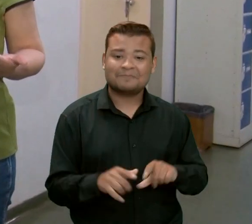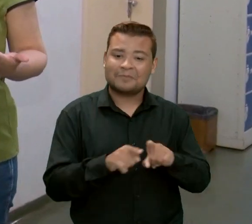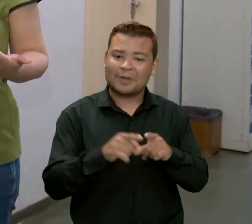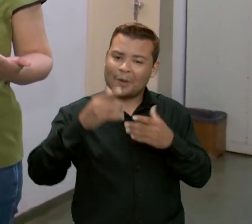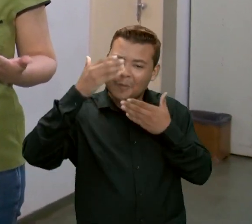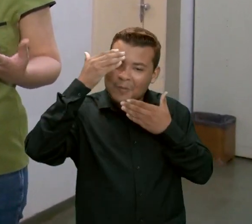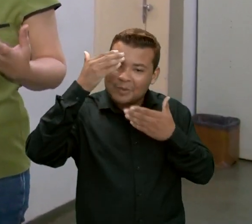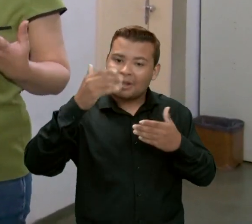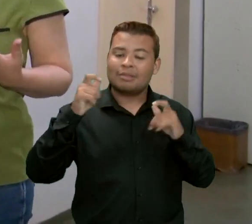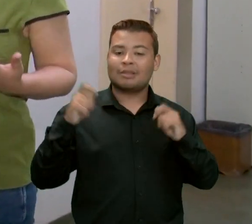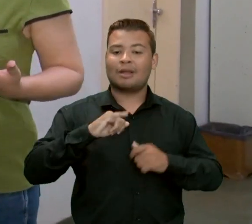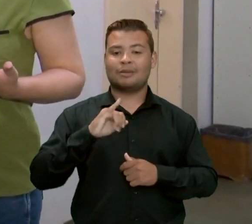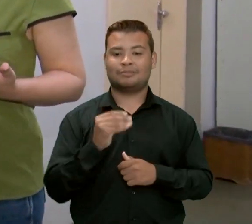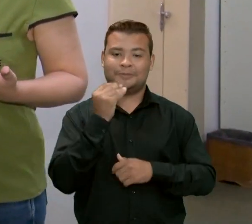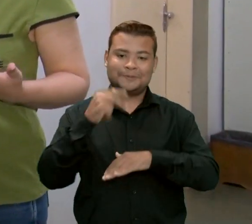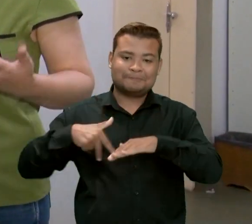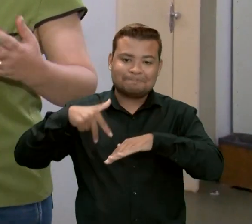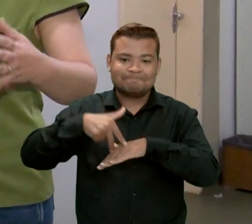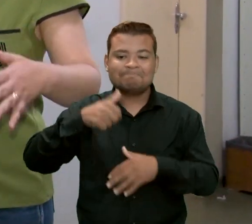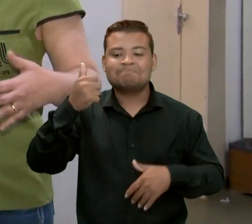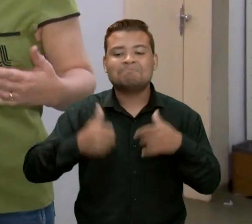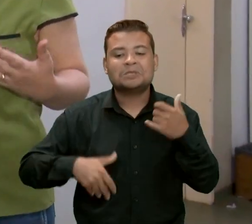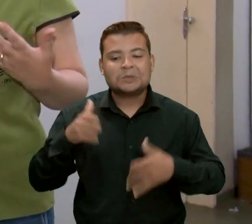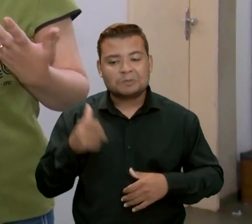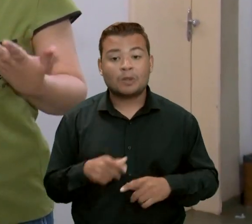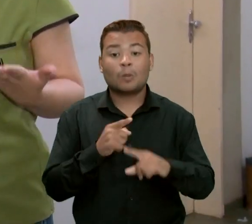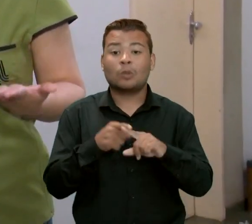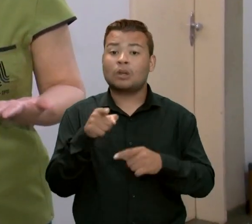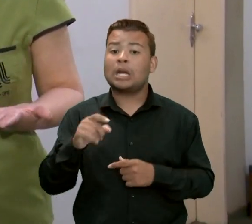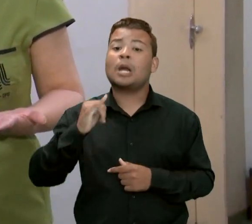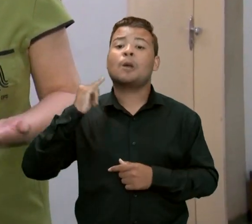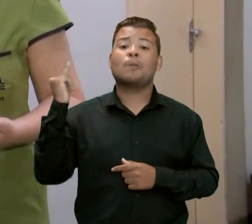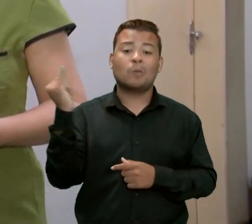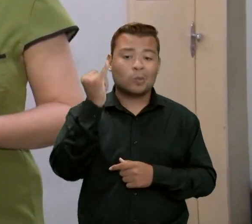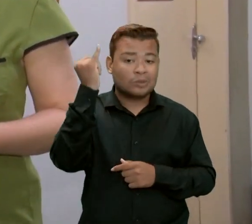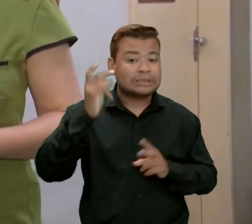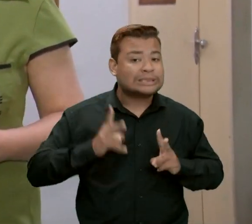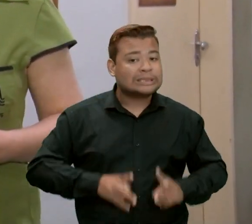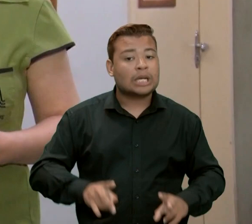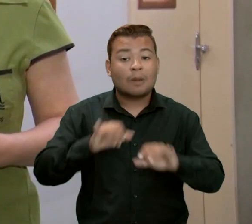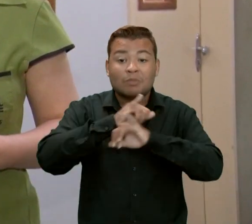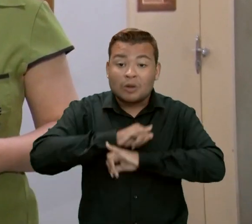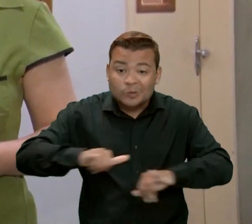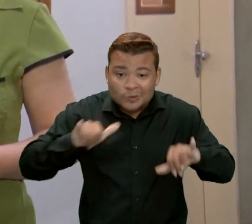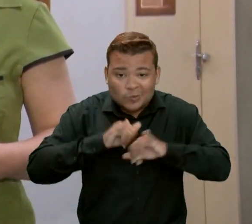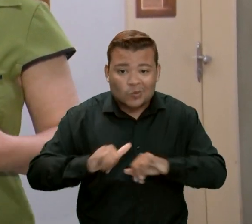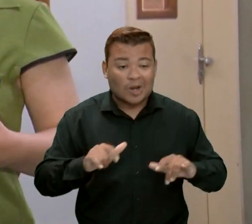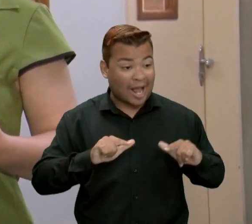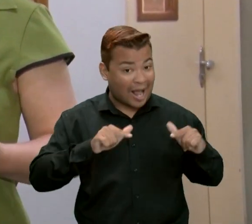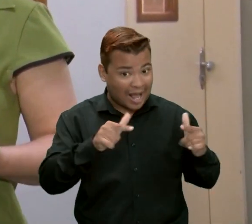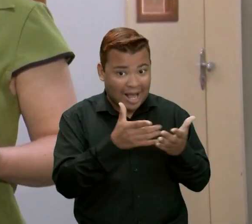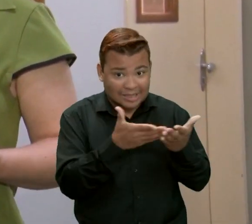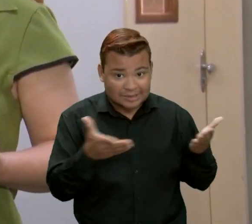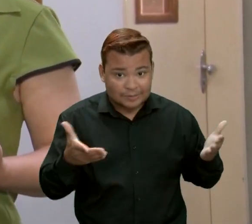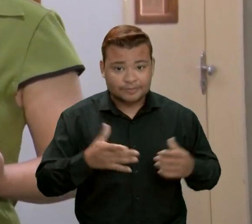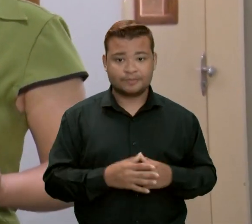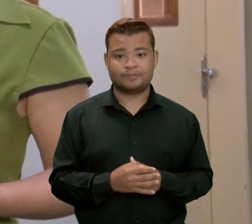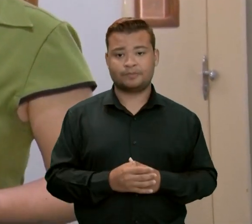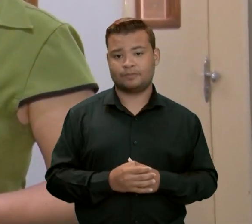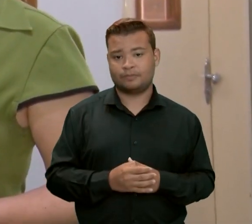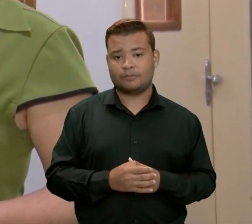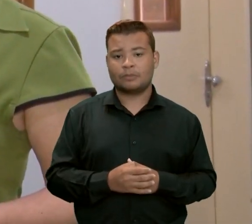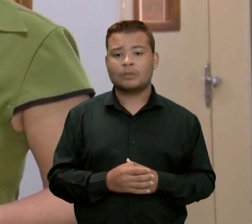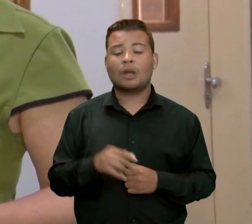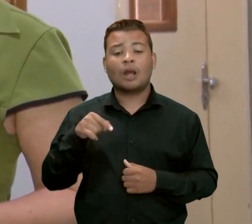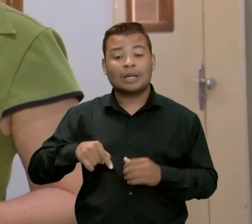por esse espaço, porque é muito importante que a gente sempre divulgue bastante ações como essas, né? E a gente vai completar